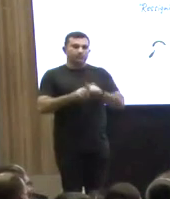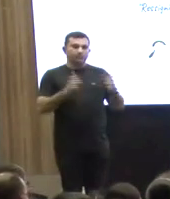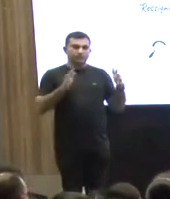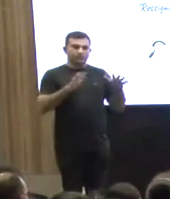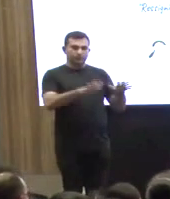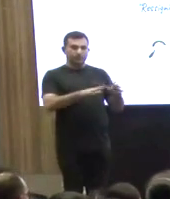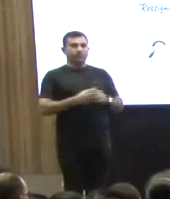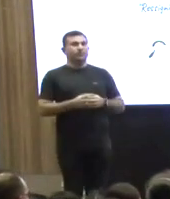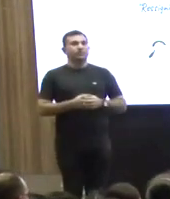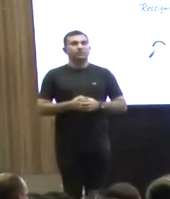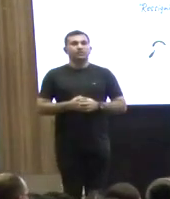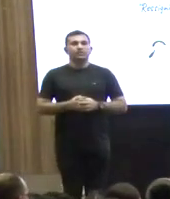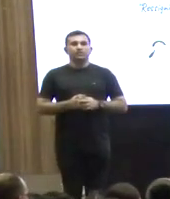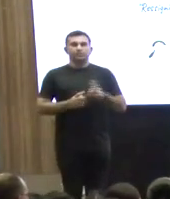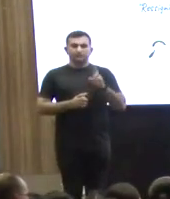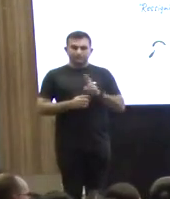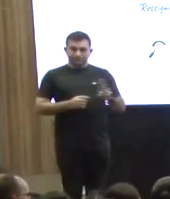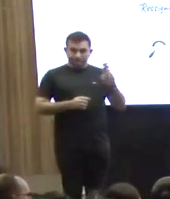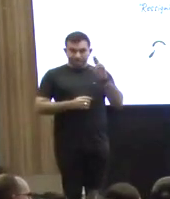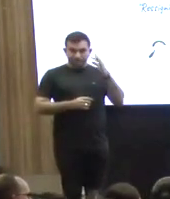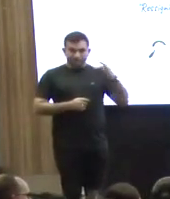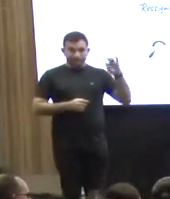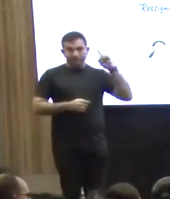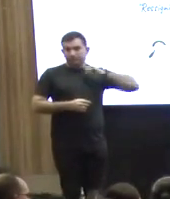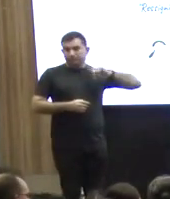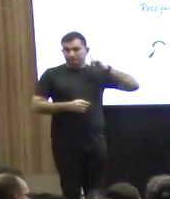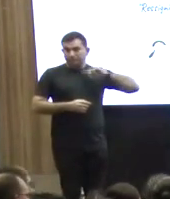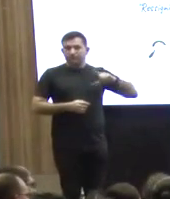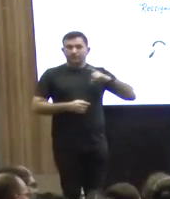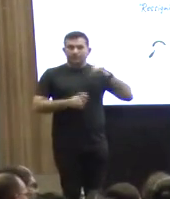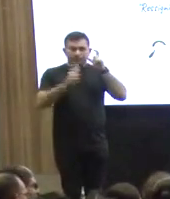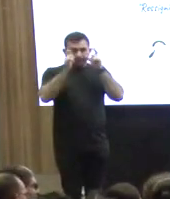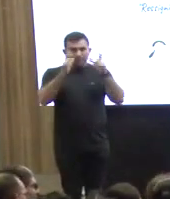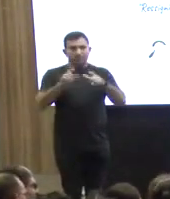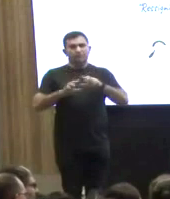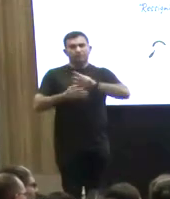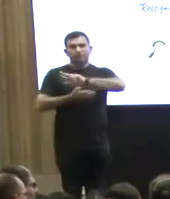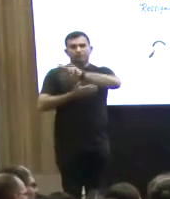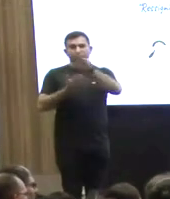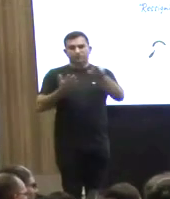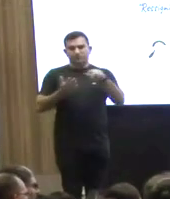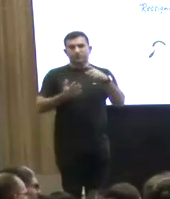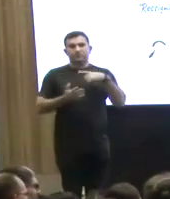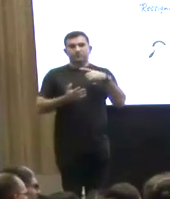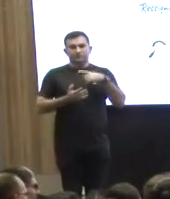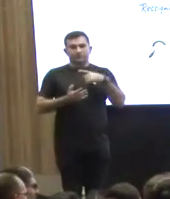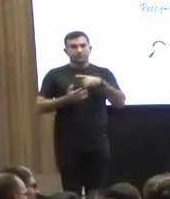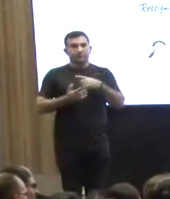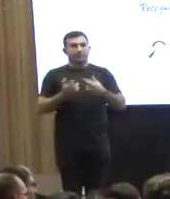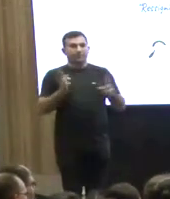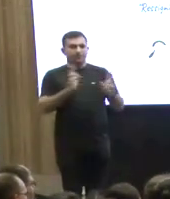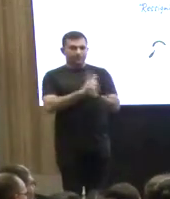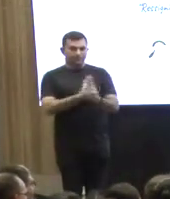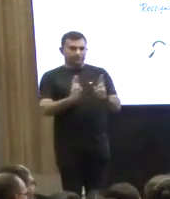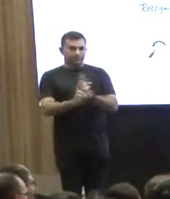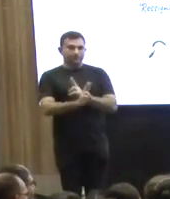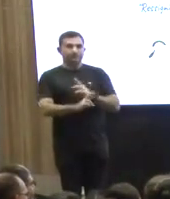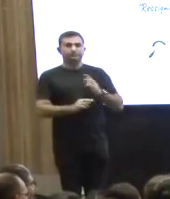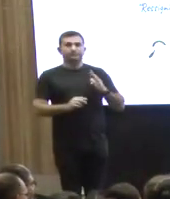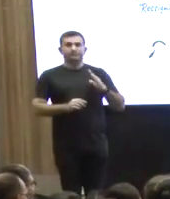Universidade Federal de Minas Gerais. Tem interesse nas áreas de diversidade, cultura e educação, relações étnico-raciais e